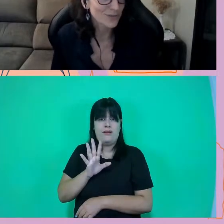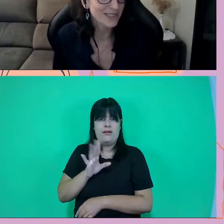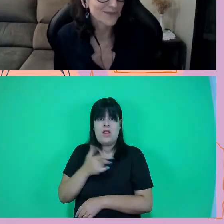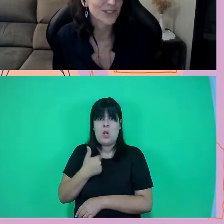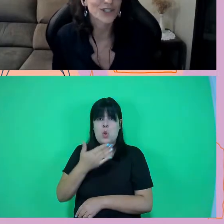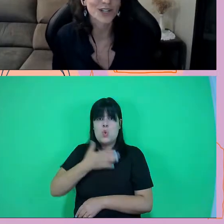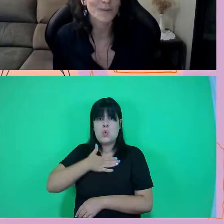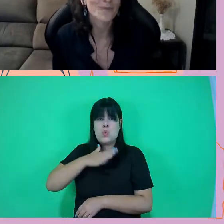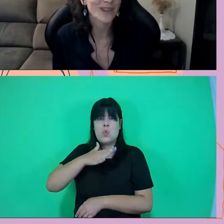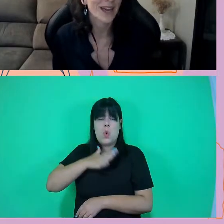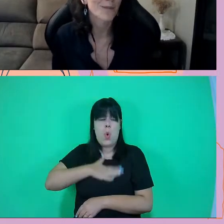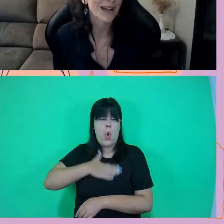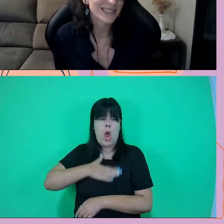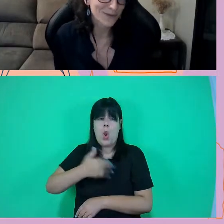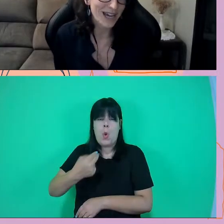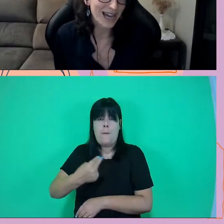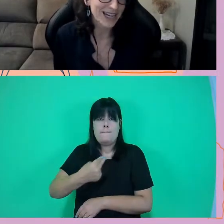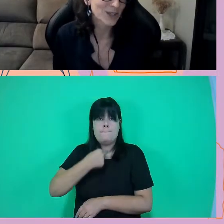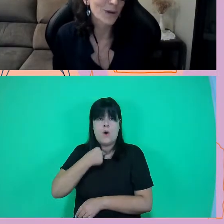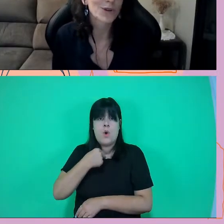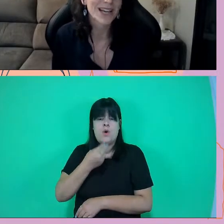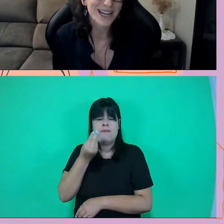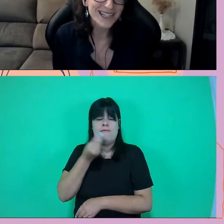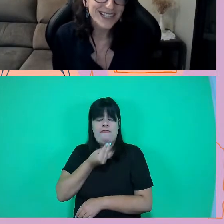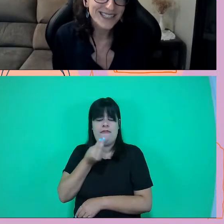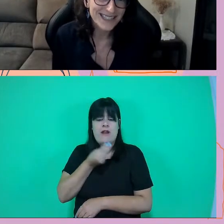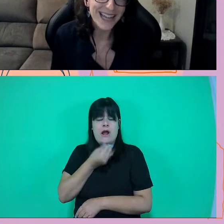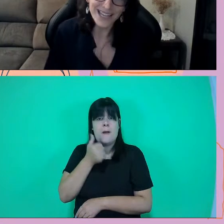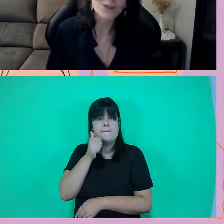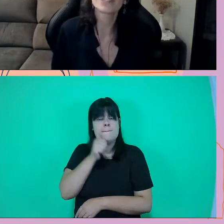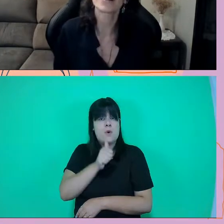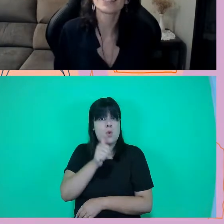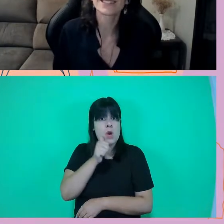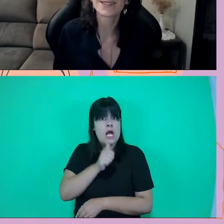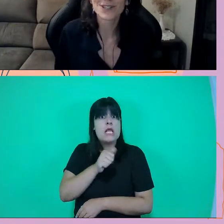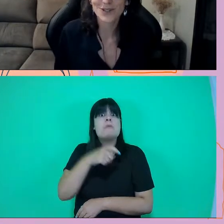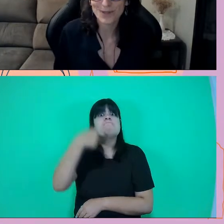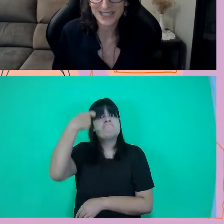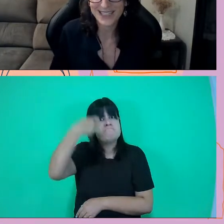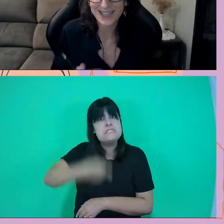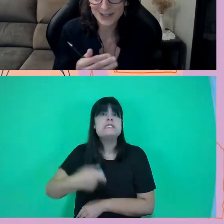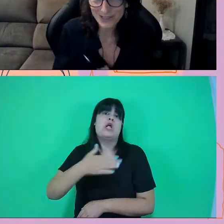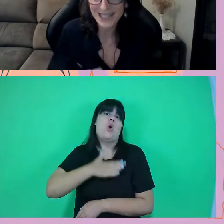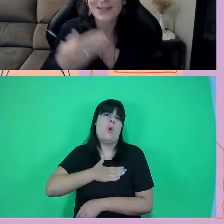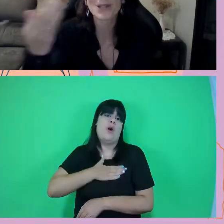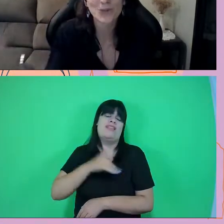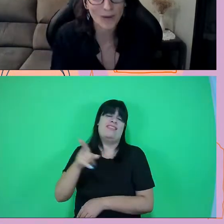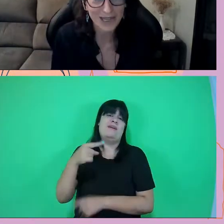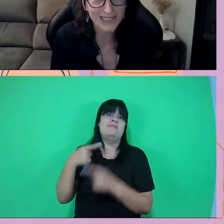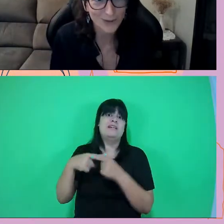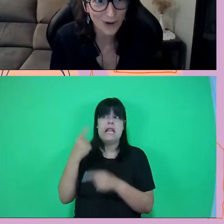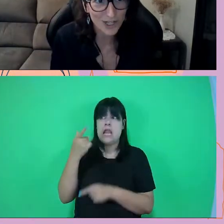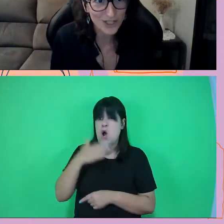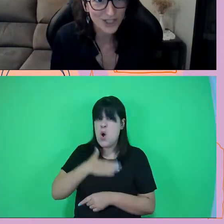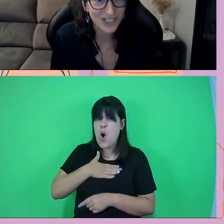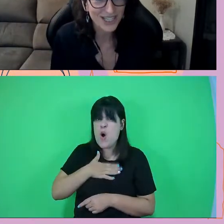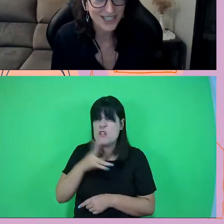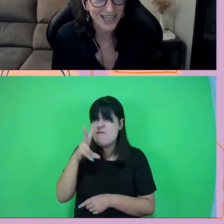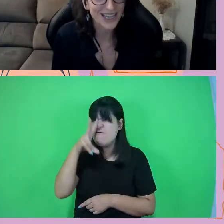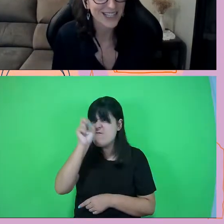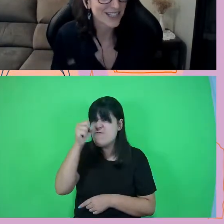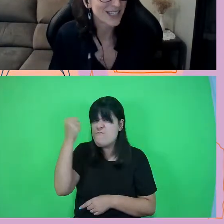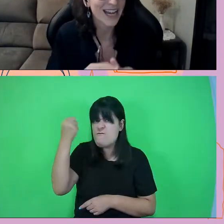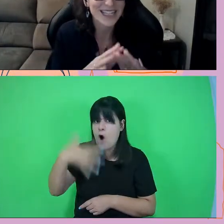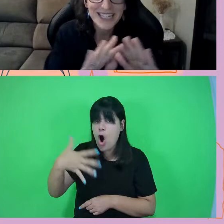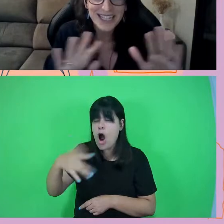gostar de uma cerveja mais fraca. E uma mulher tem que gostar dessa cerveja, porque se ela gostar também de uma mais forte,